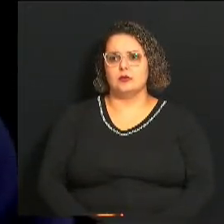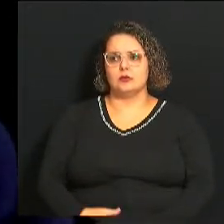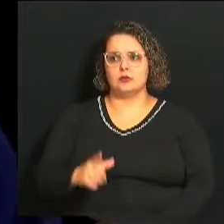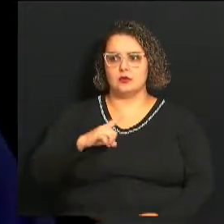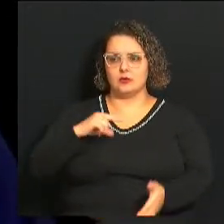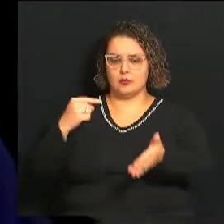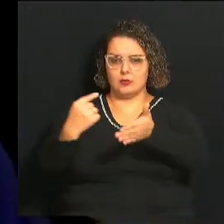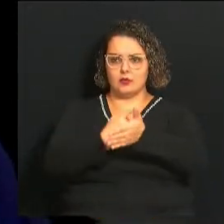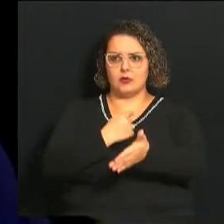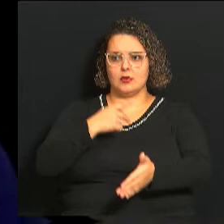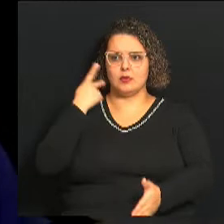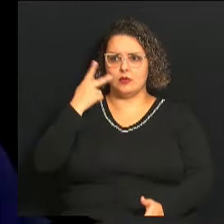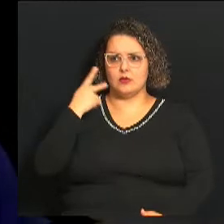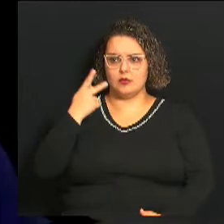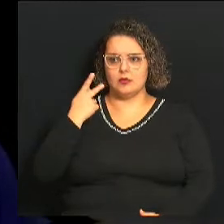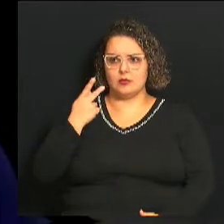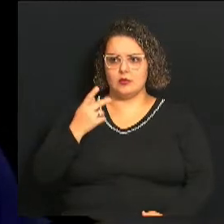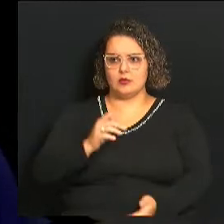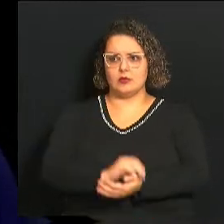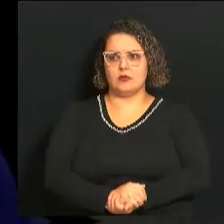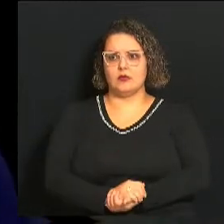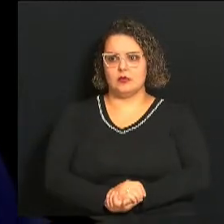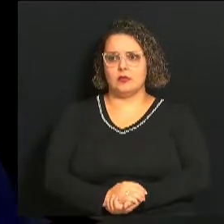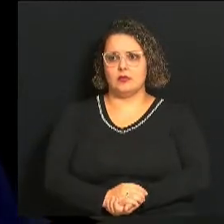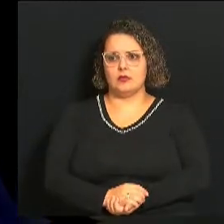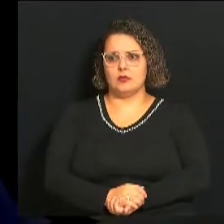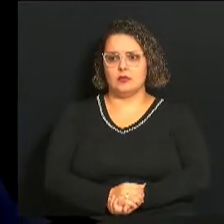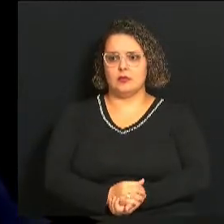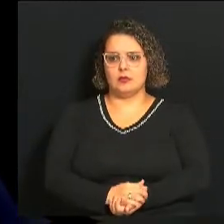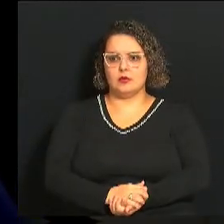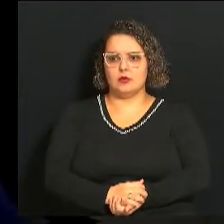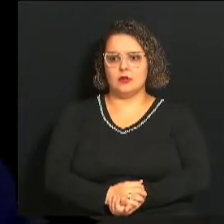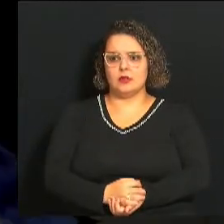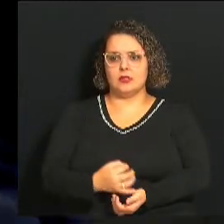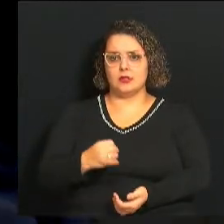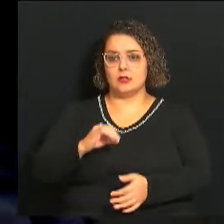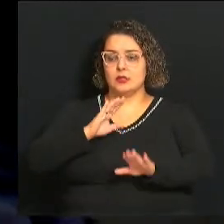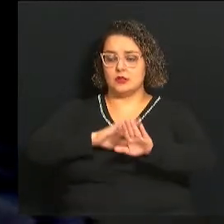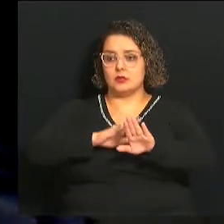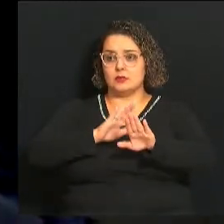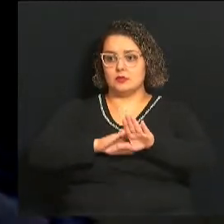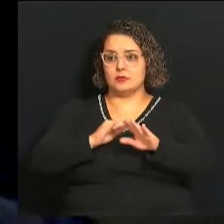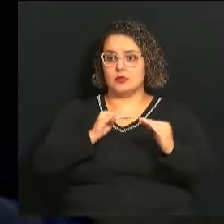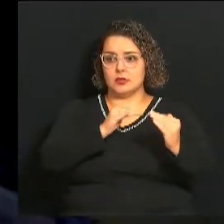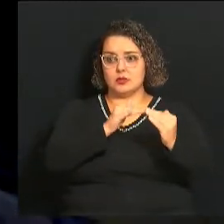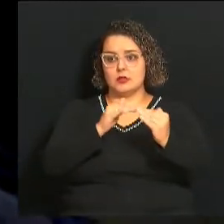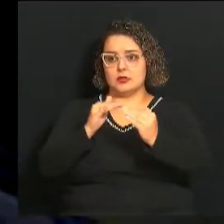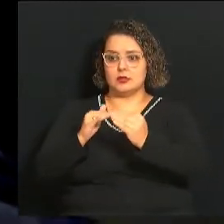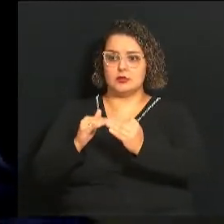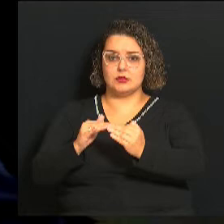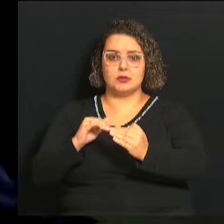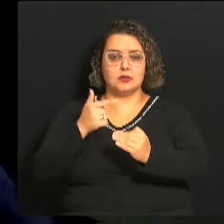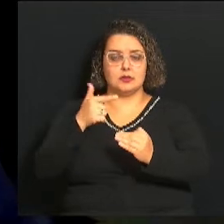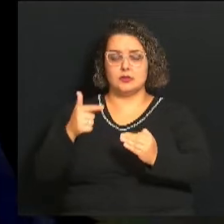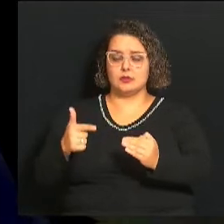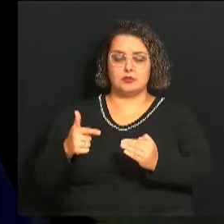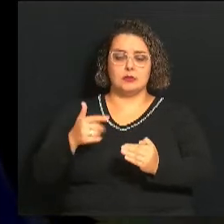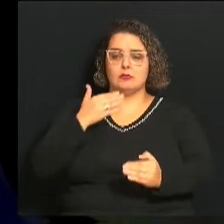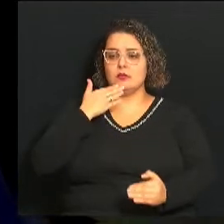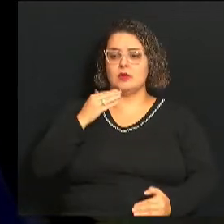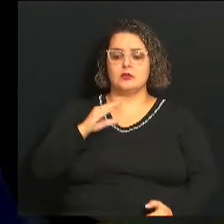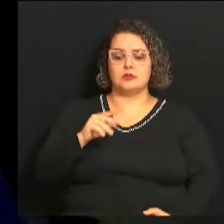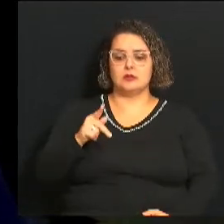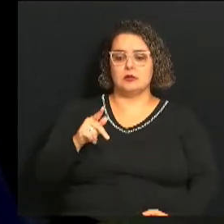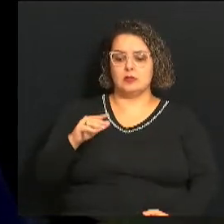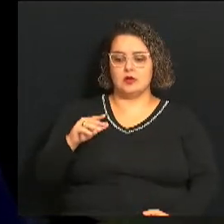vereador colocou aqui a respeito de se existe fiações mais compatíveis, porque não exige isso da CPFL, né? Conforme o